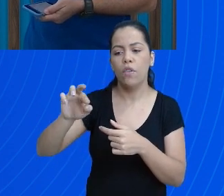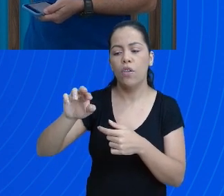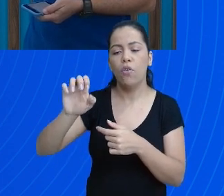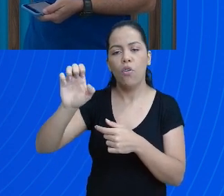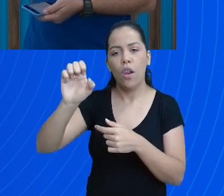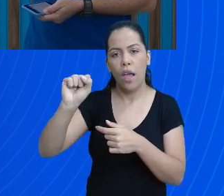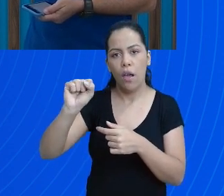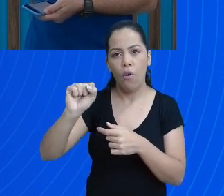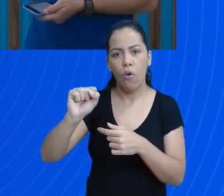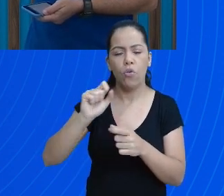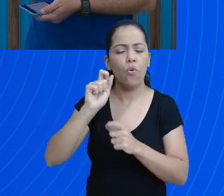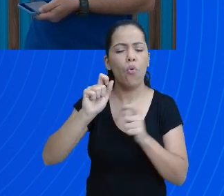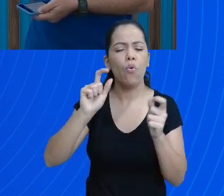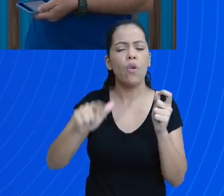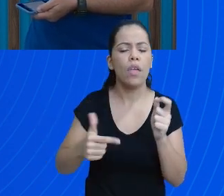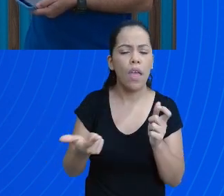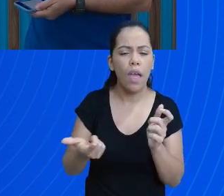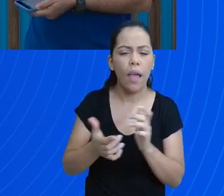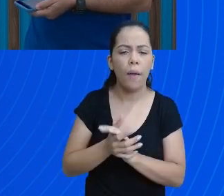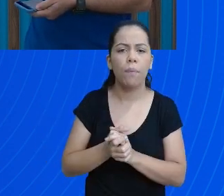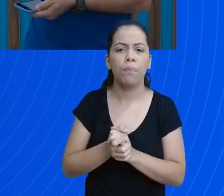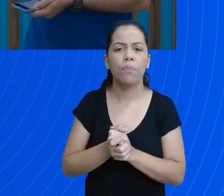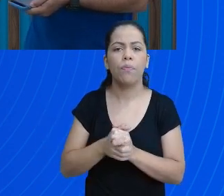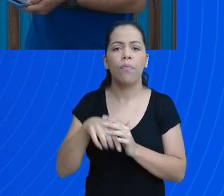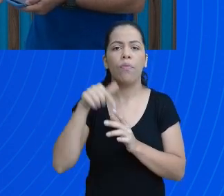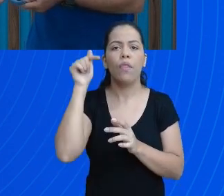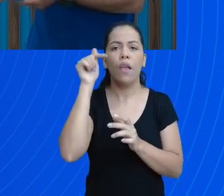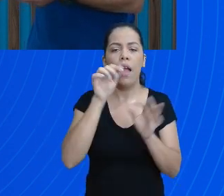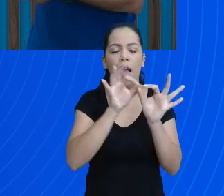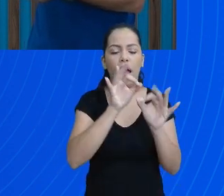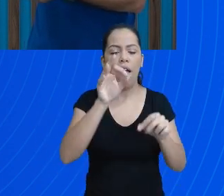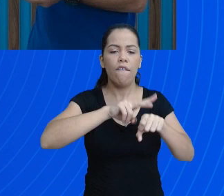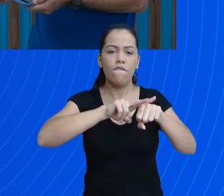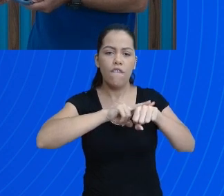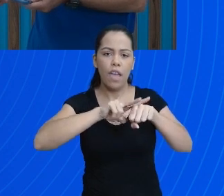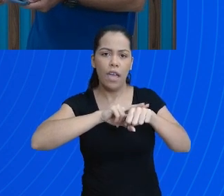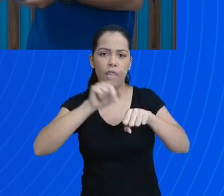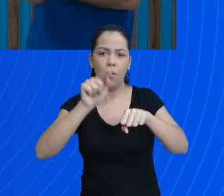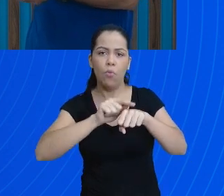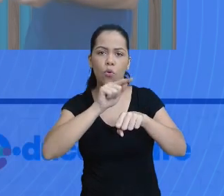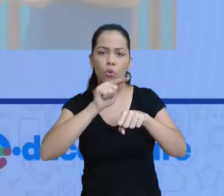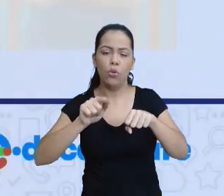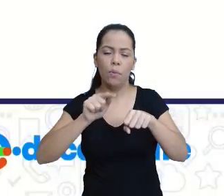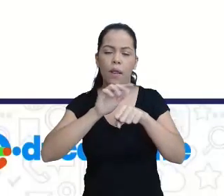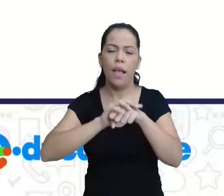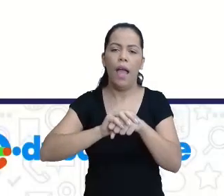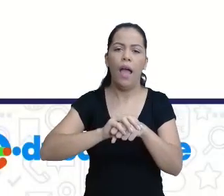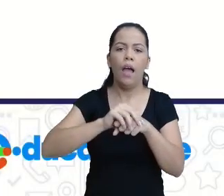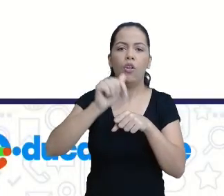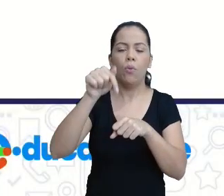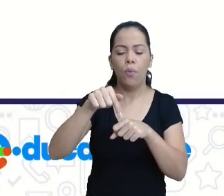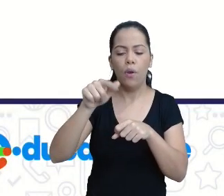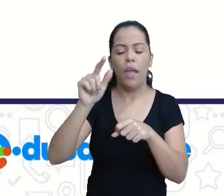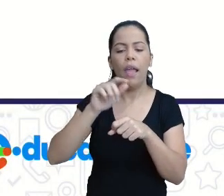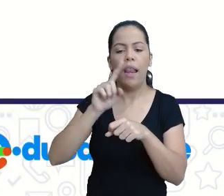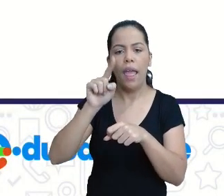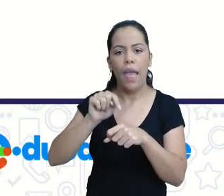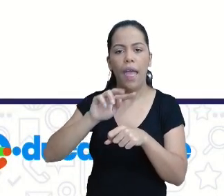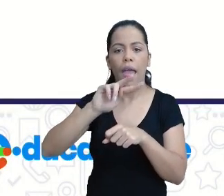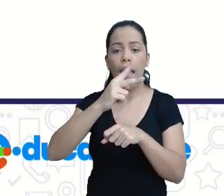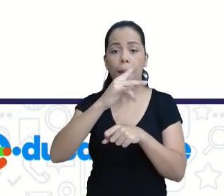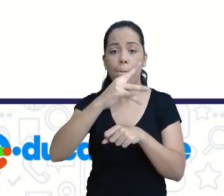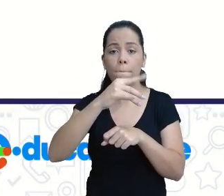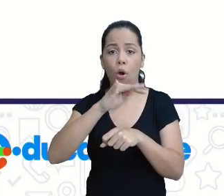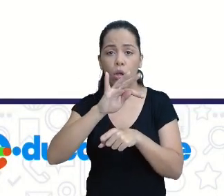aquele cateto, multiplicado por ele mesmo, é igual a hipotenusa vezes a projeção. Lembrando